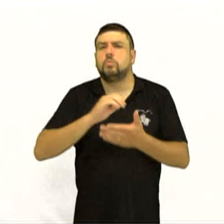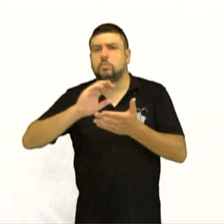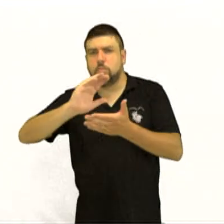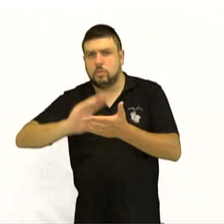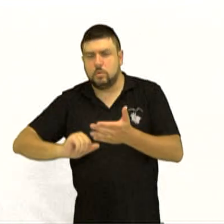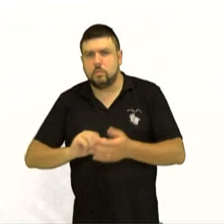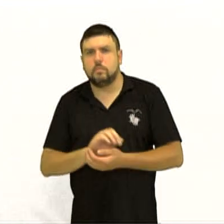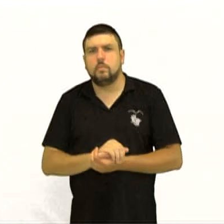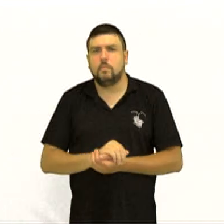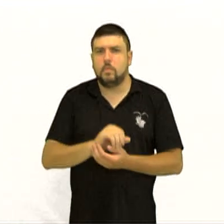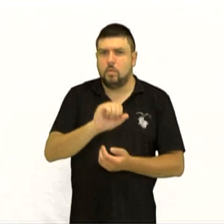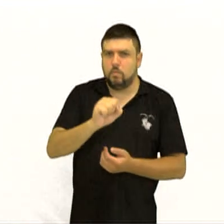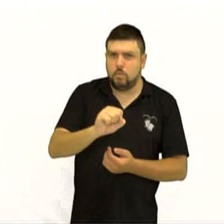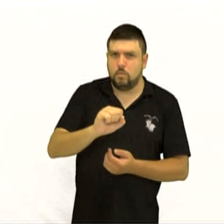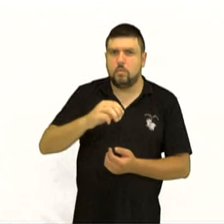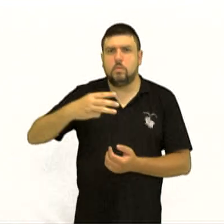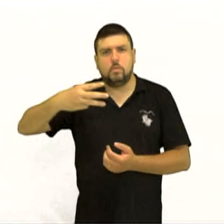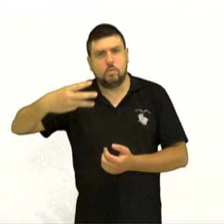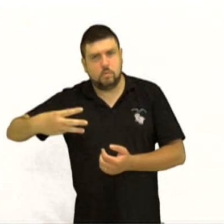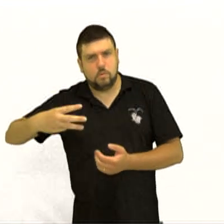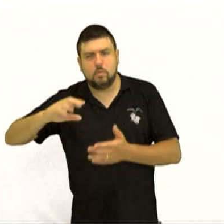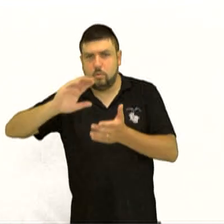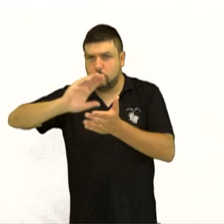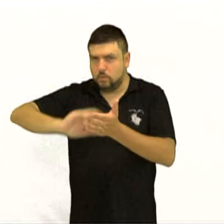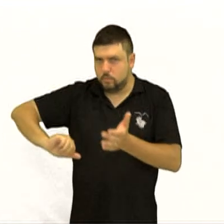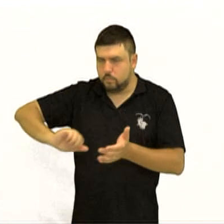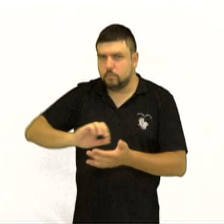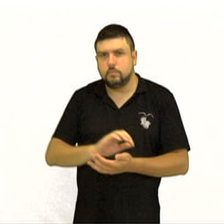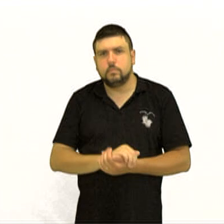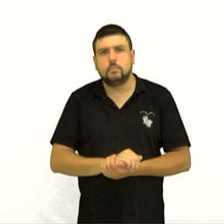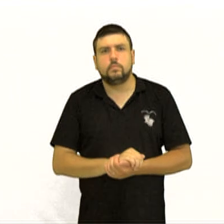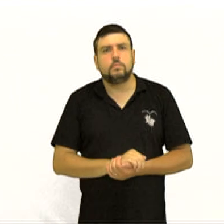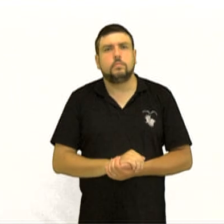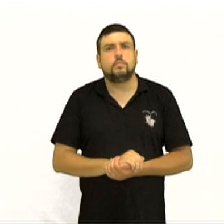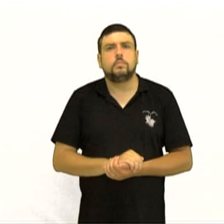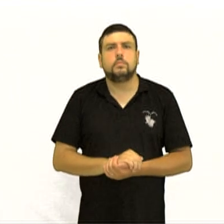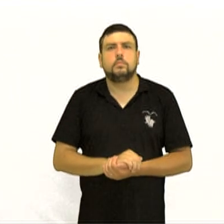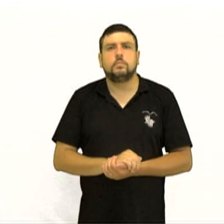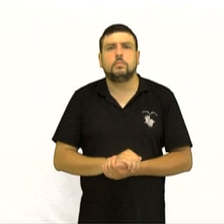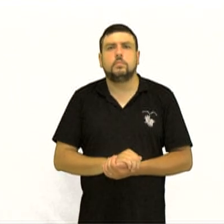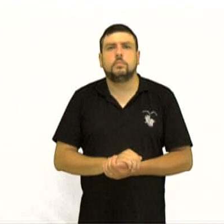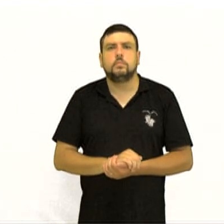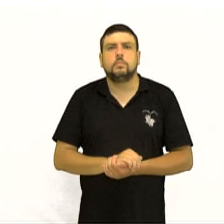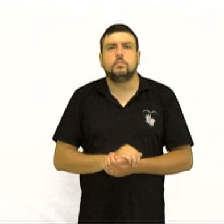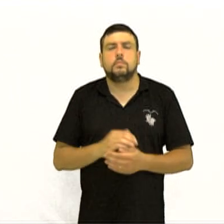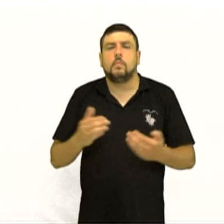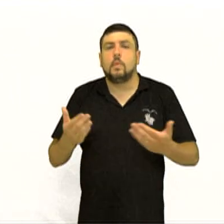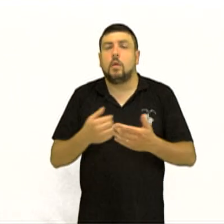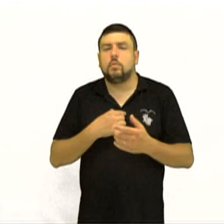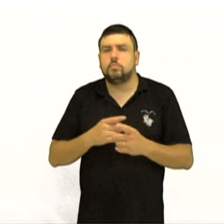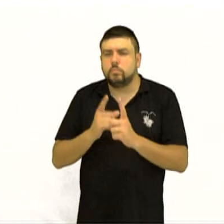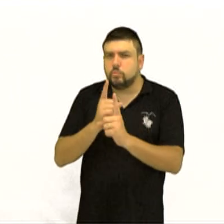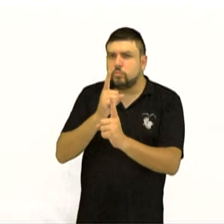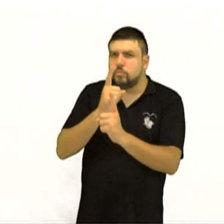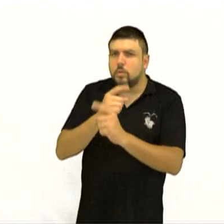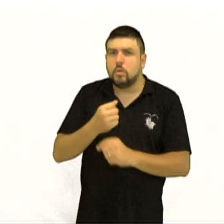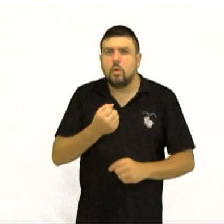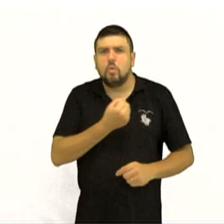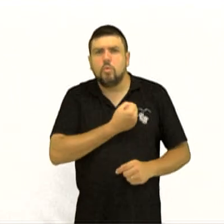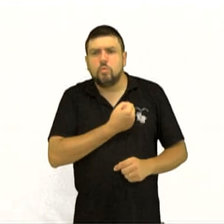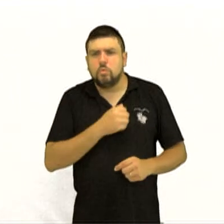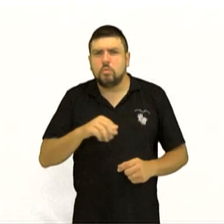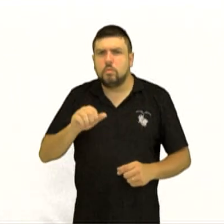identificando o algarismo de menor classe, o que vai ser descartado antes. Quem vai ser descartado antes? o 3.